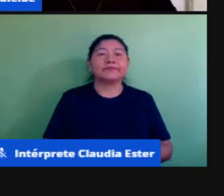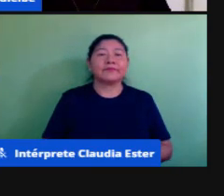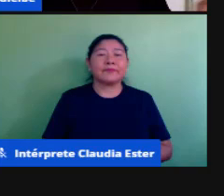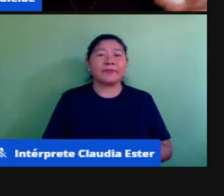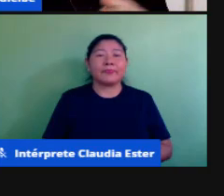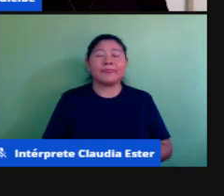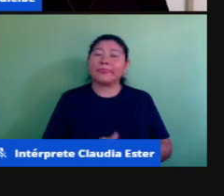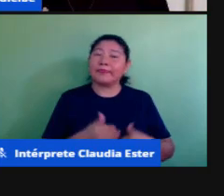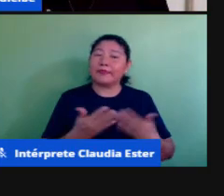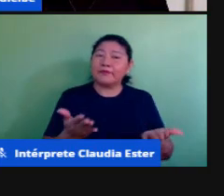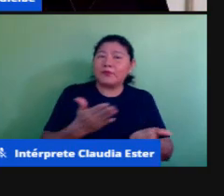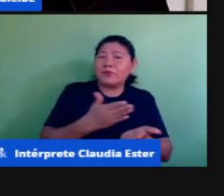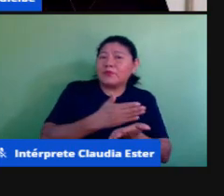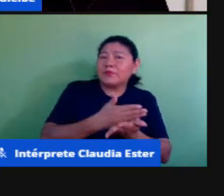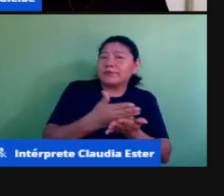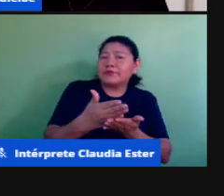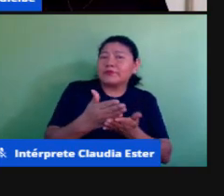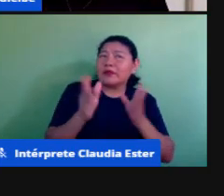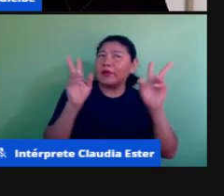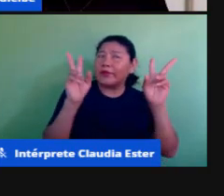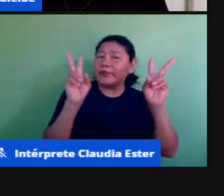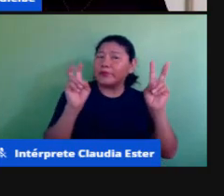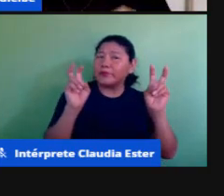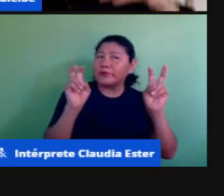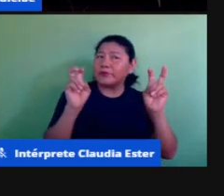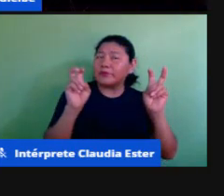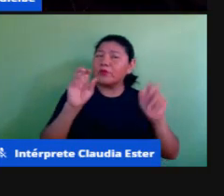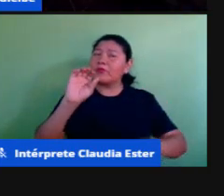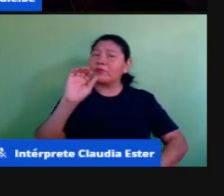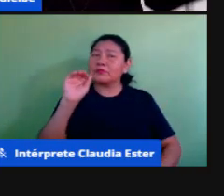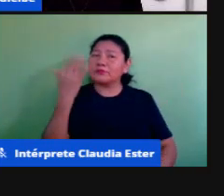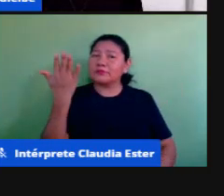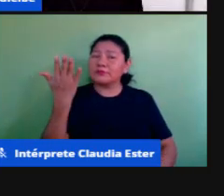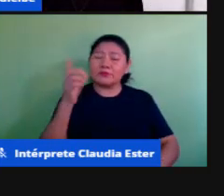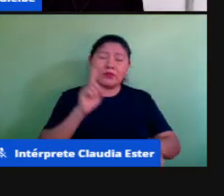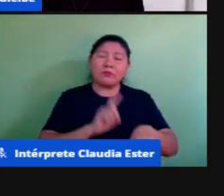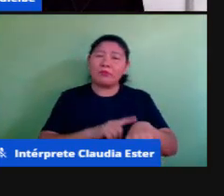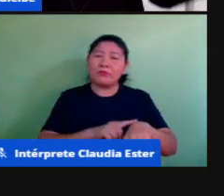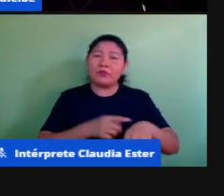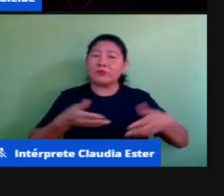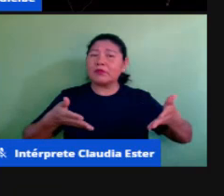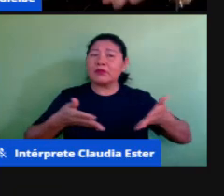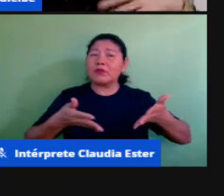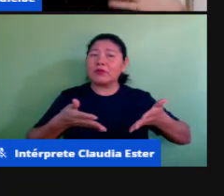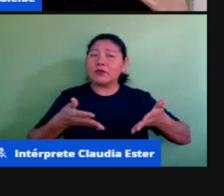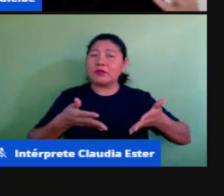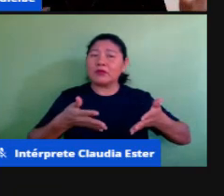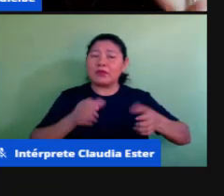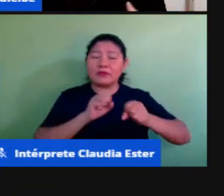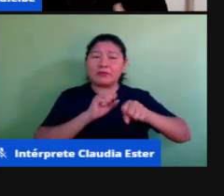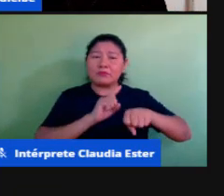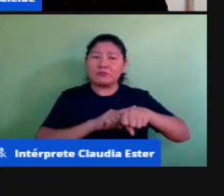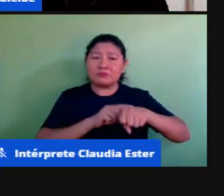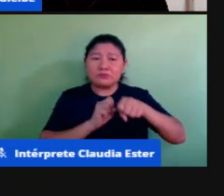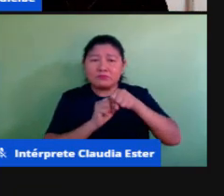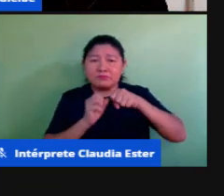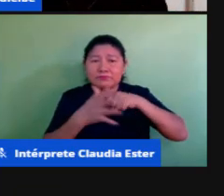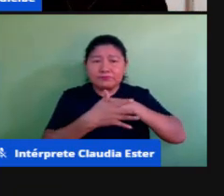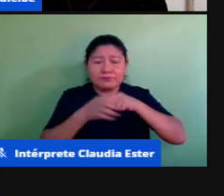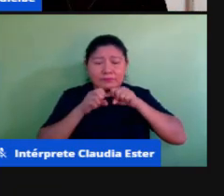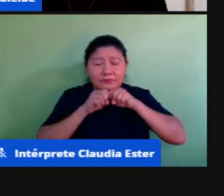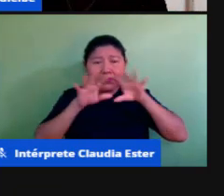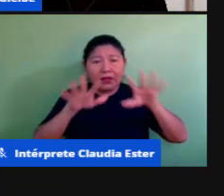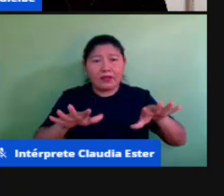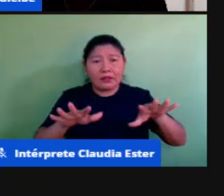Então vamos lá. O que é que vem acontecendo nesse momento de pandemia que a gente está vivendo,